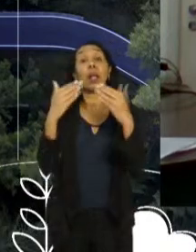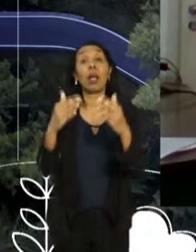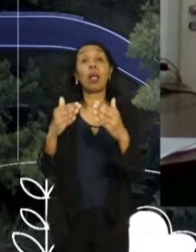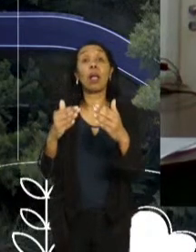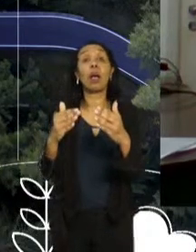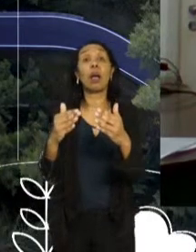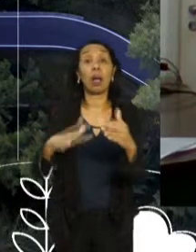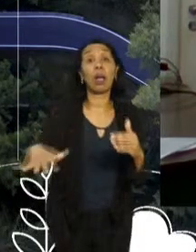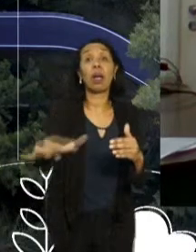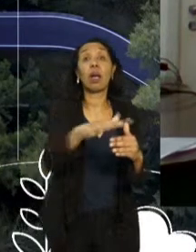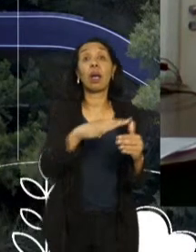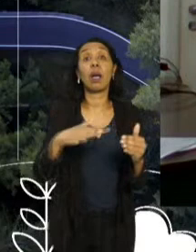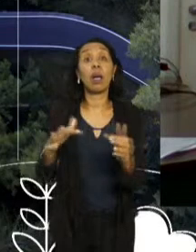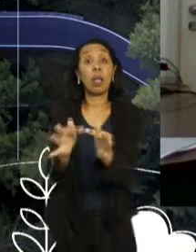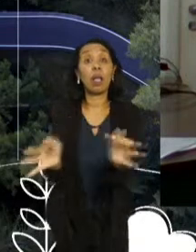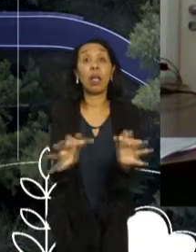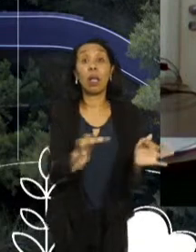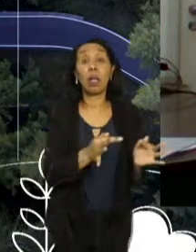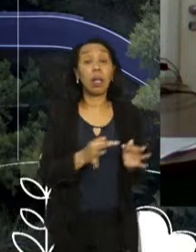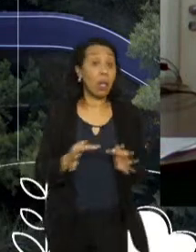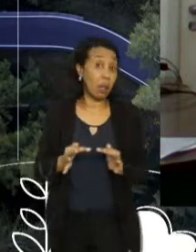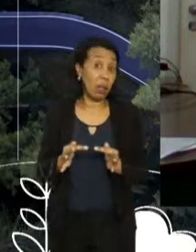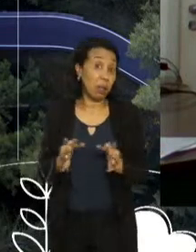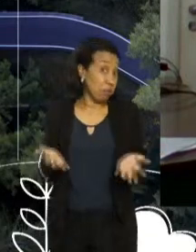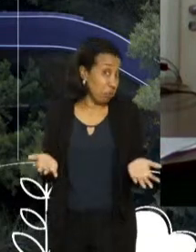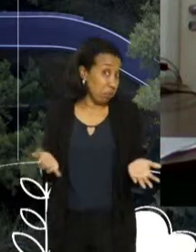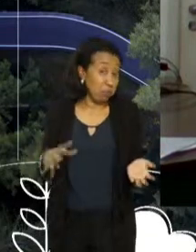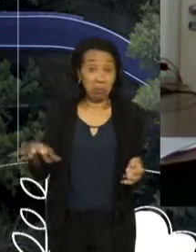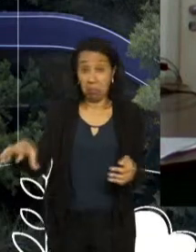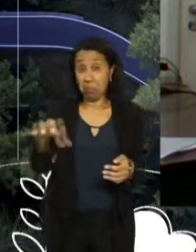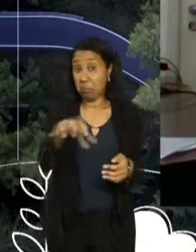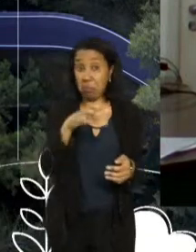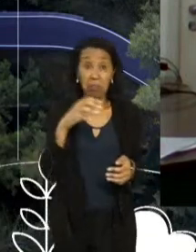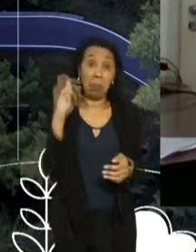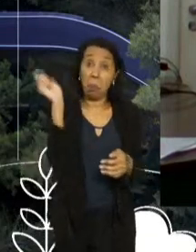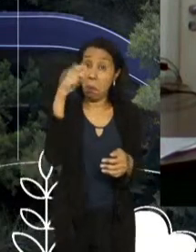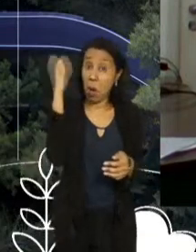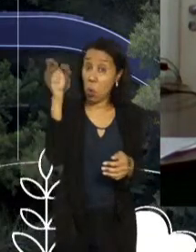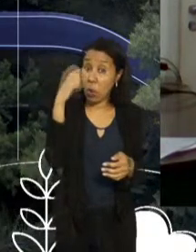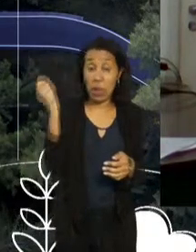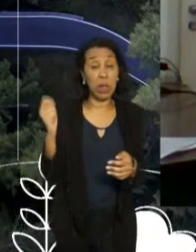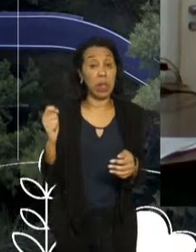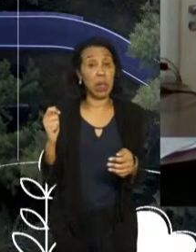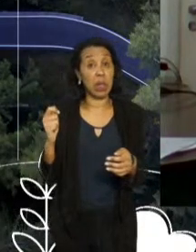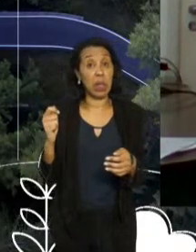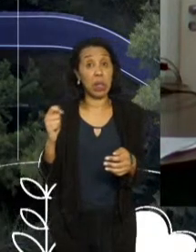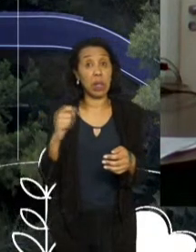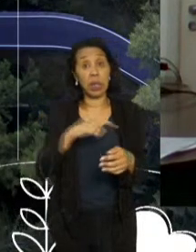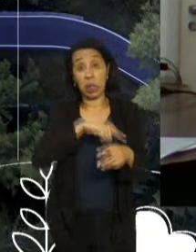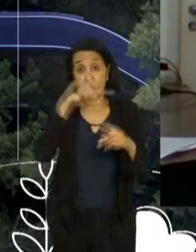que aparece nas novelas, com a Ponte Estaiada, Avenida Paulista, mas o mundo real é um